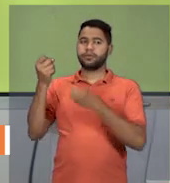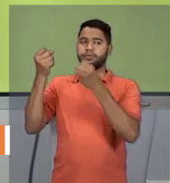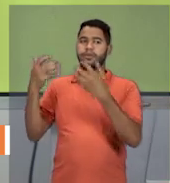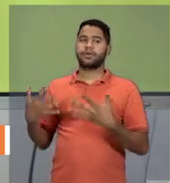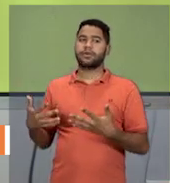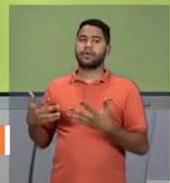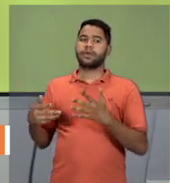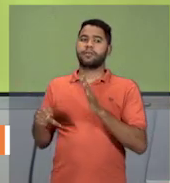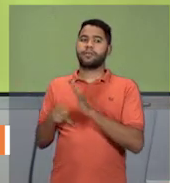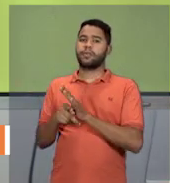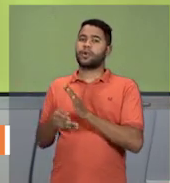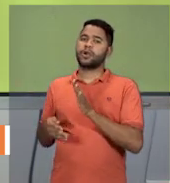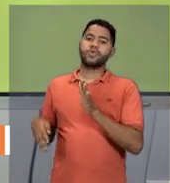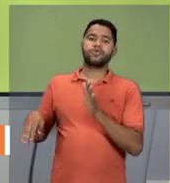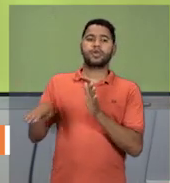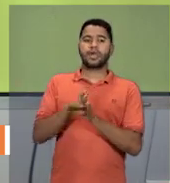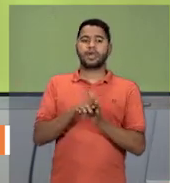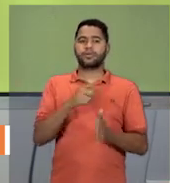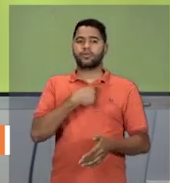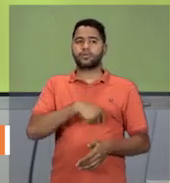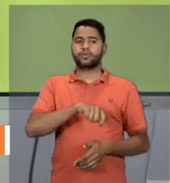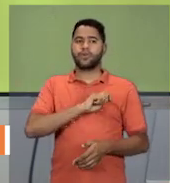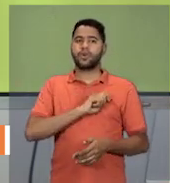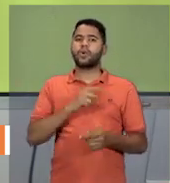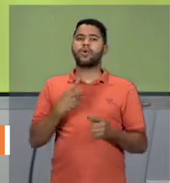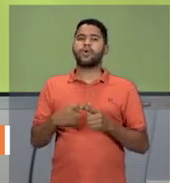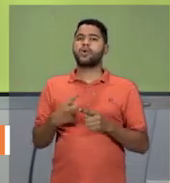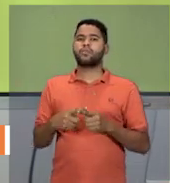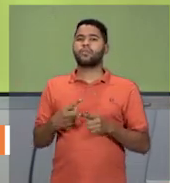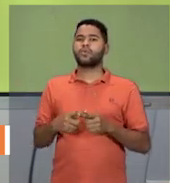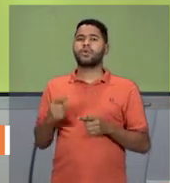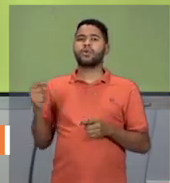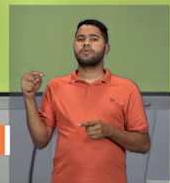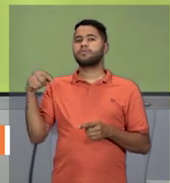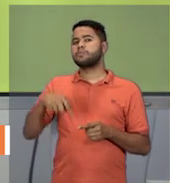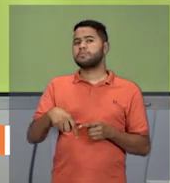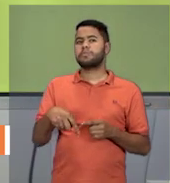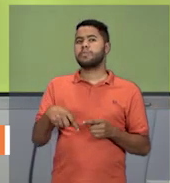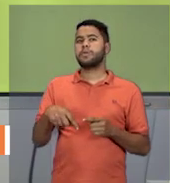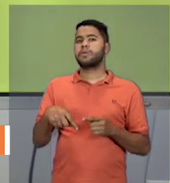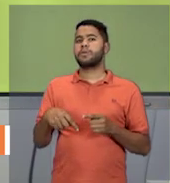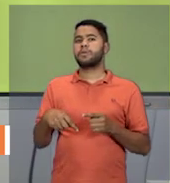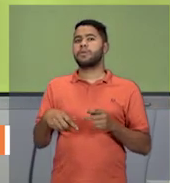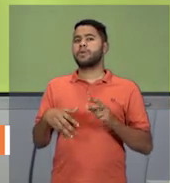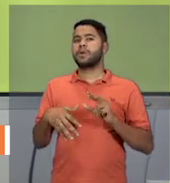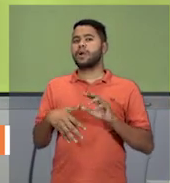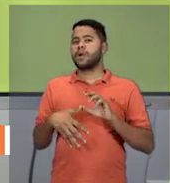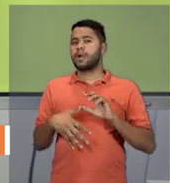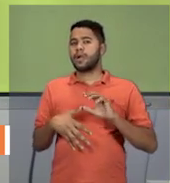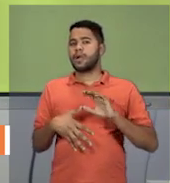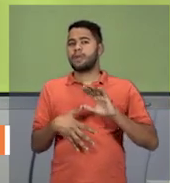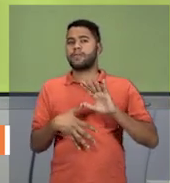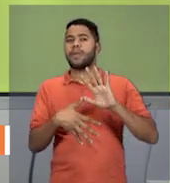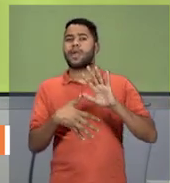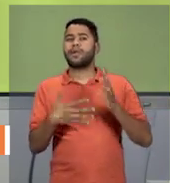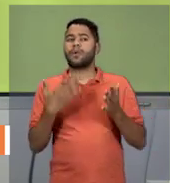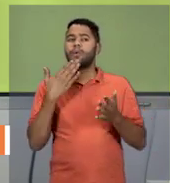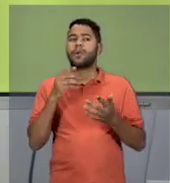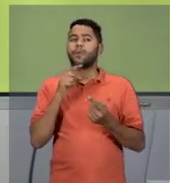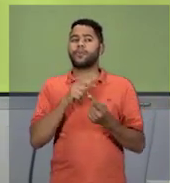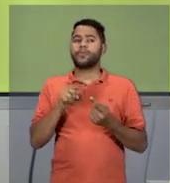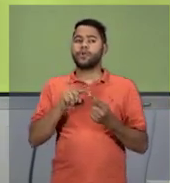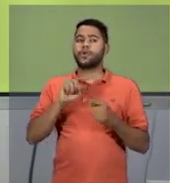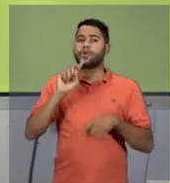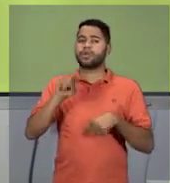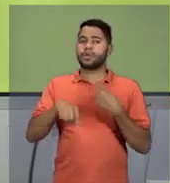sobre a chegada. Como que eles chegaram, por que eles vieram aqui para a América, quais os objetivos. Depois nós vamos falar